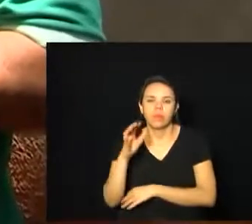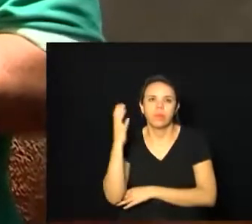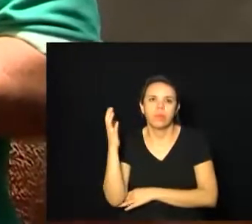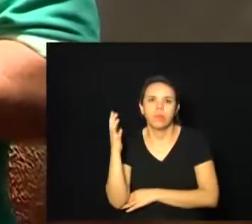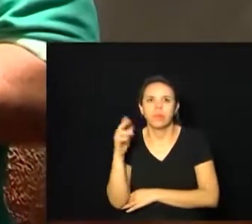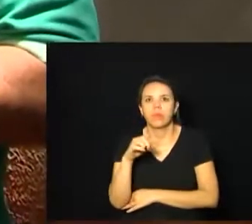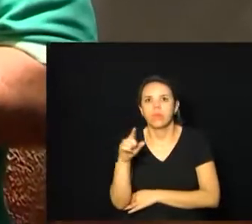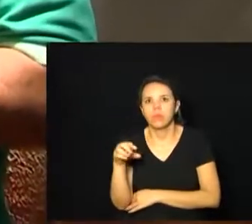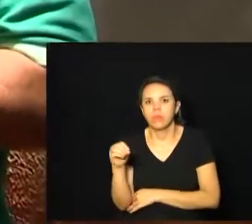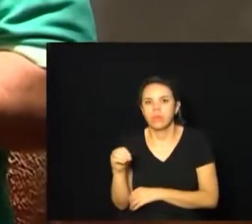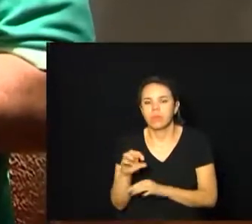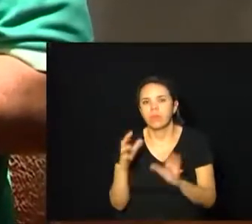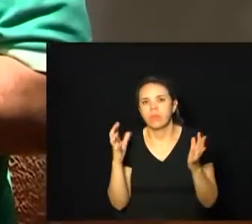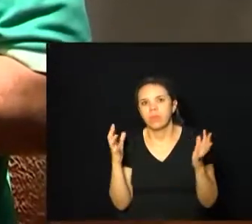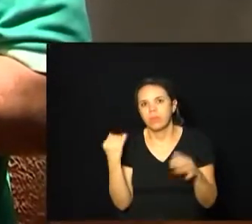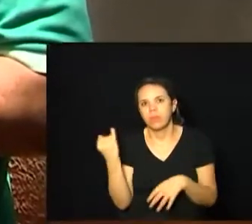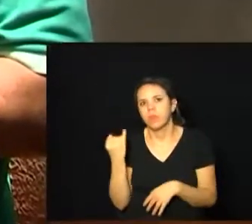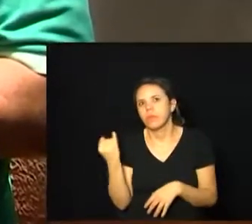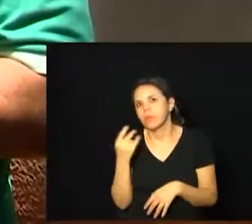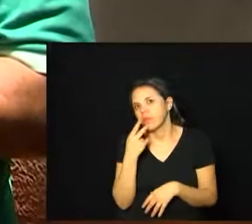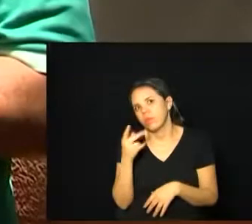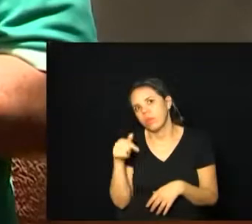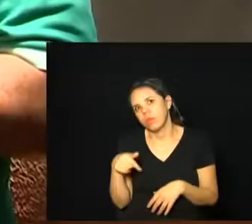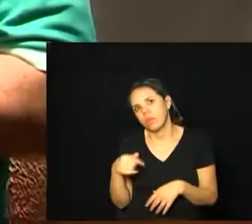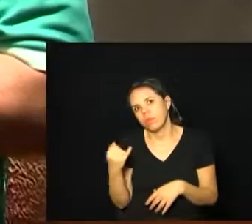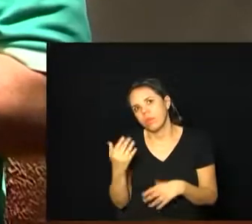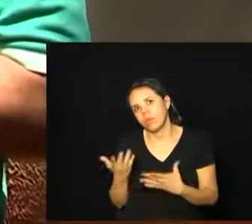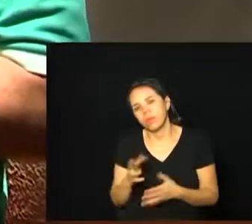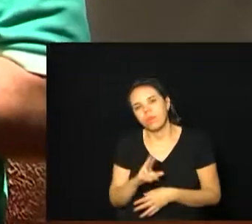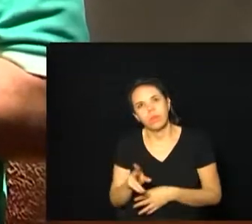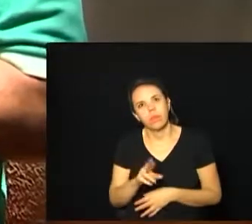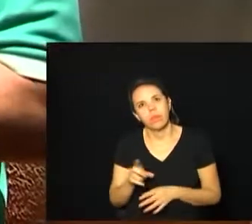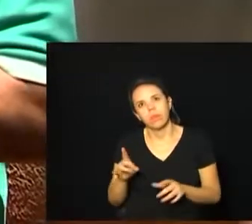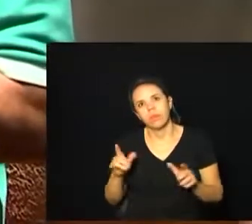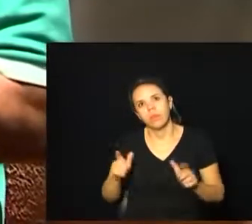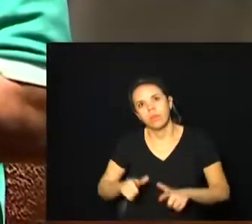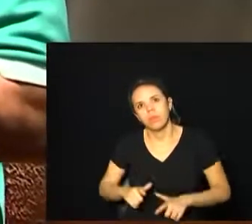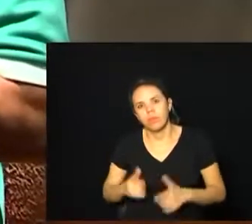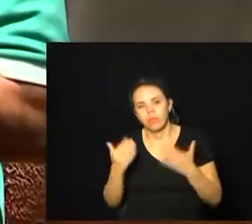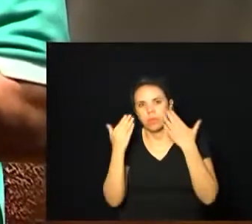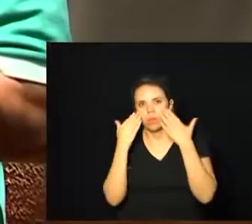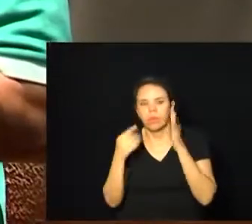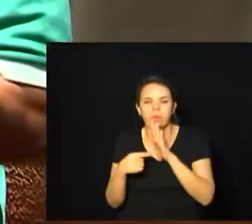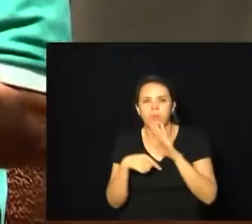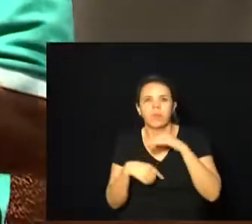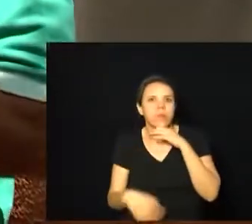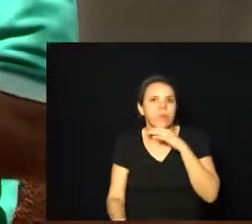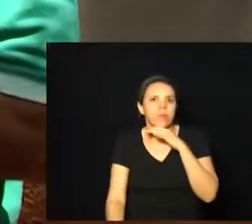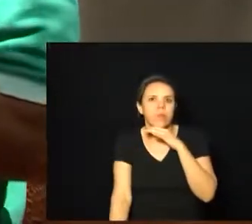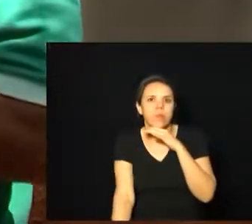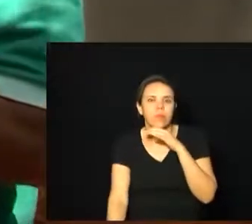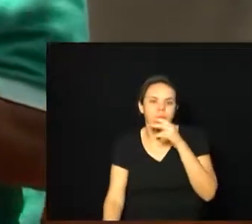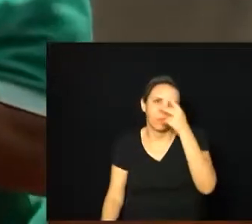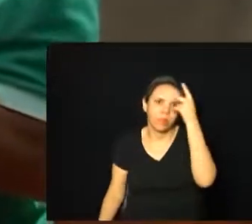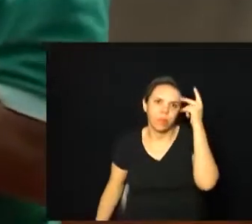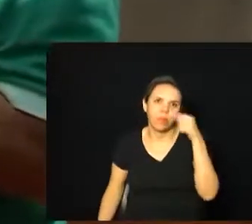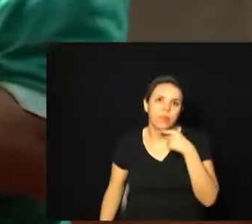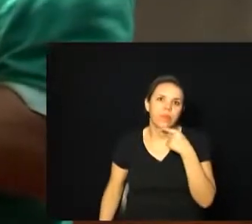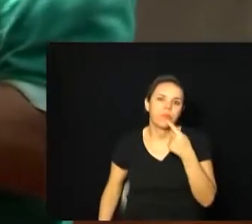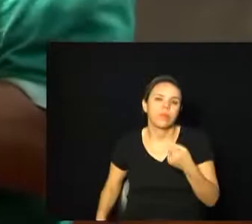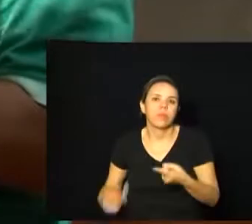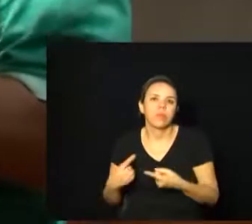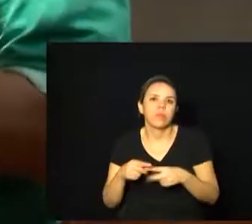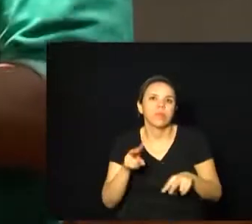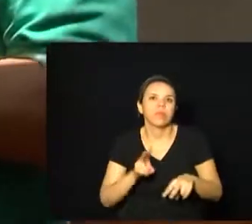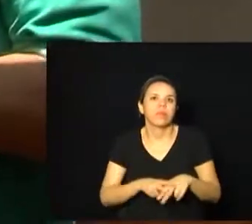Daí, reforçar a importância do zoológico. Não é só um local para expor animais. E muitas pessoas questionam, mas tem um